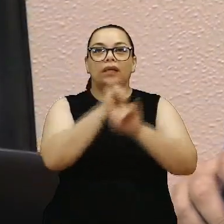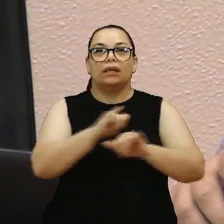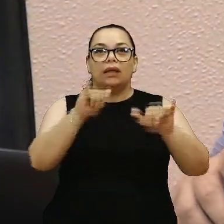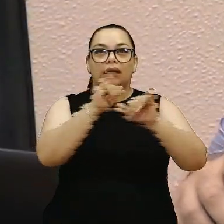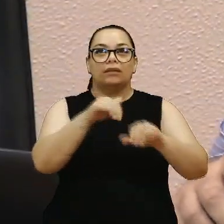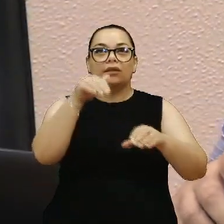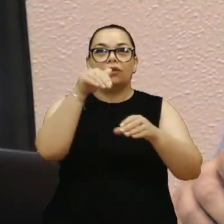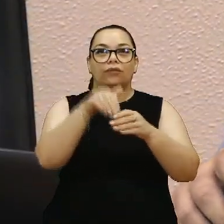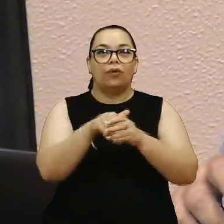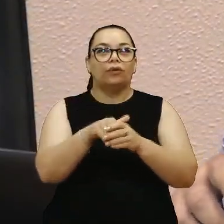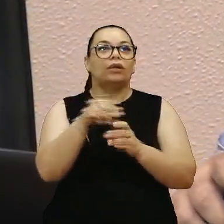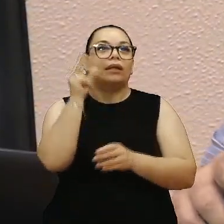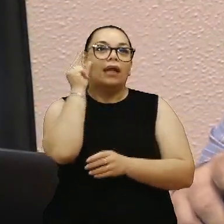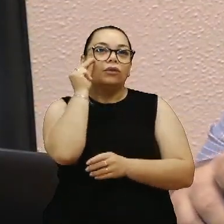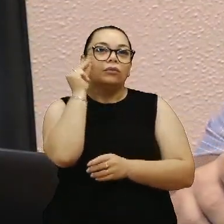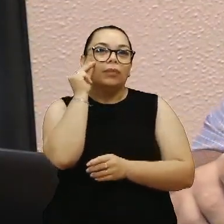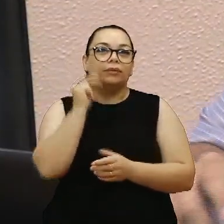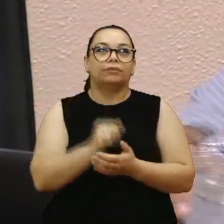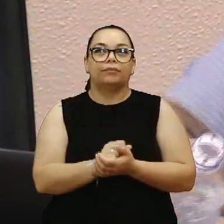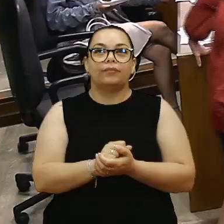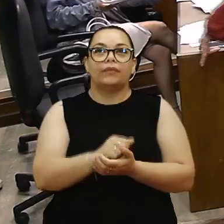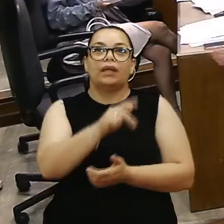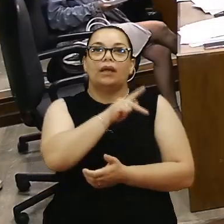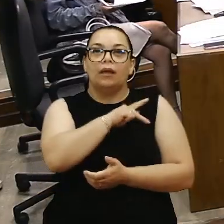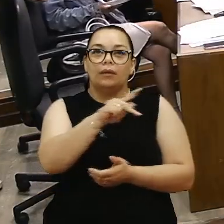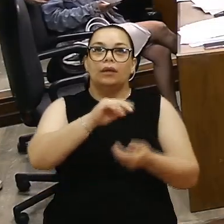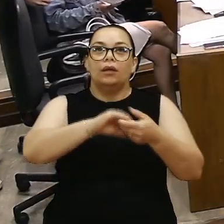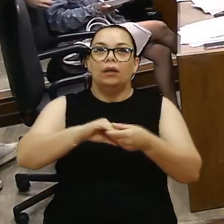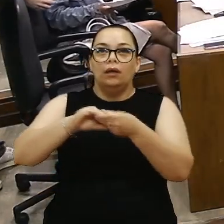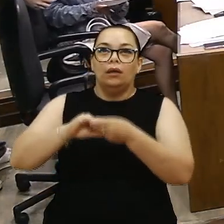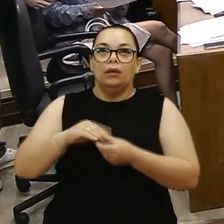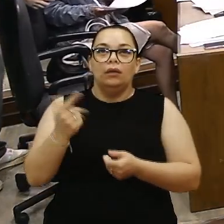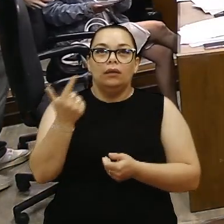de voto, o vereador Cláudio Libardi. Presidente, meus cumprimentos ao senhor novamente. Queria